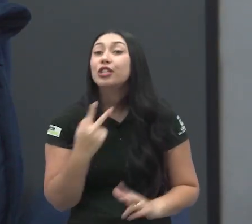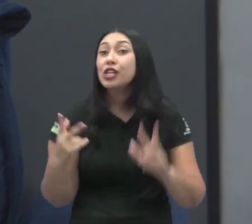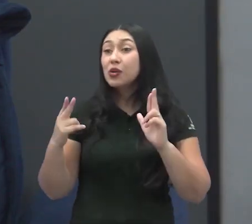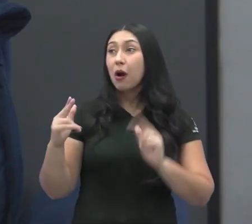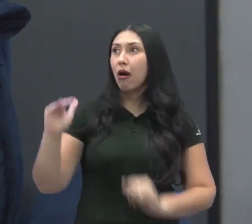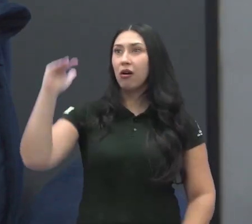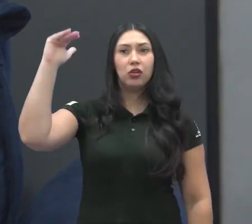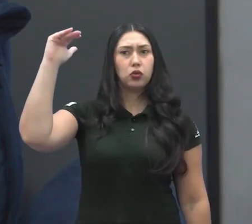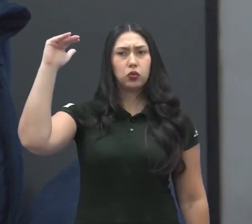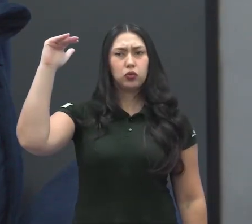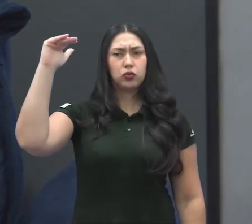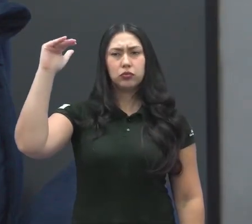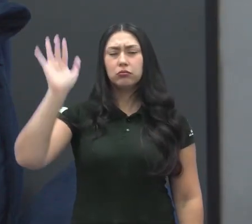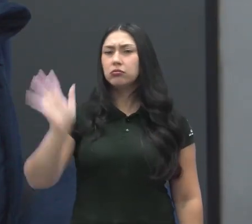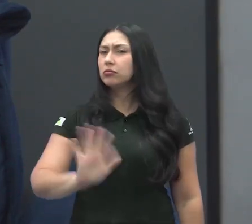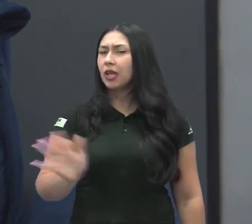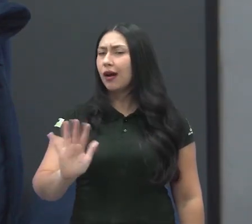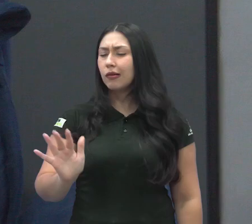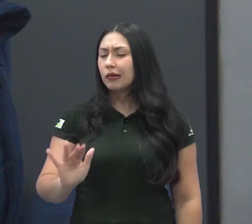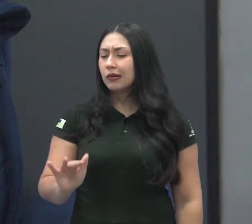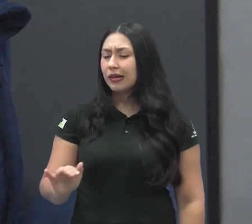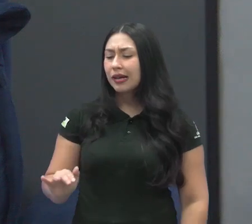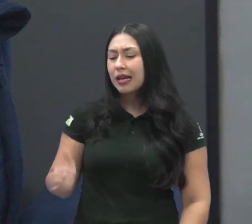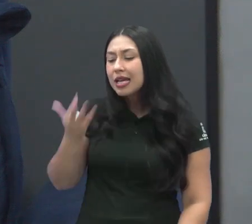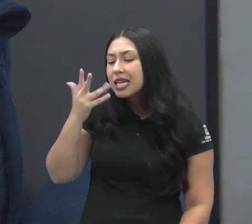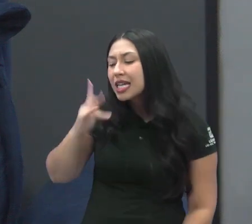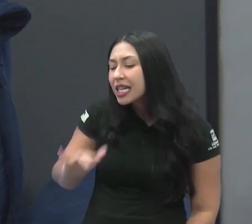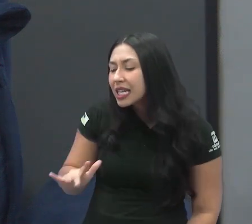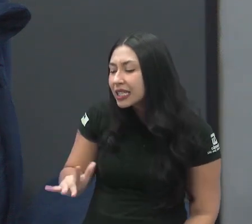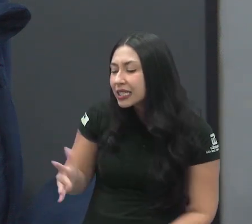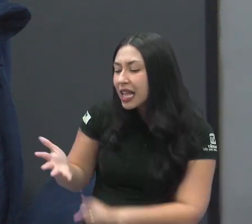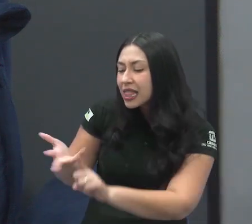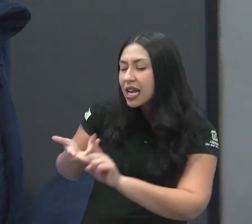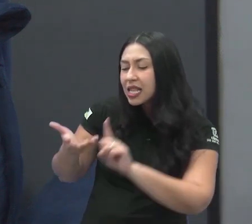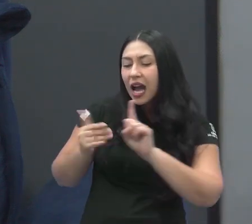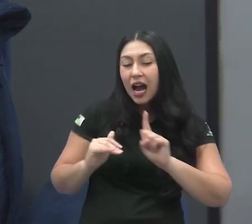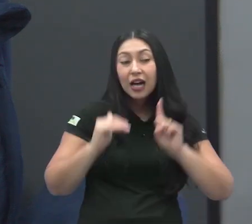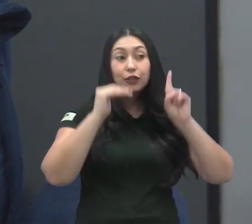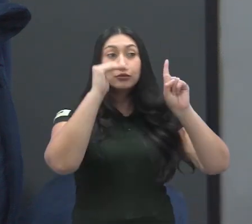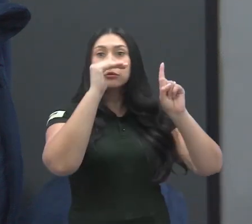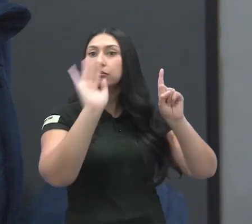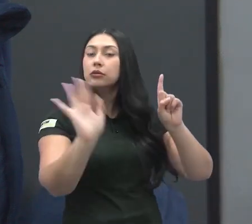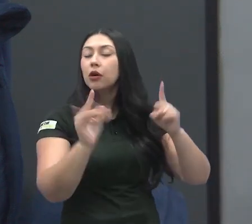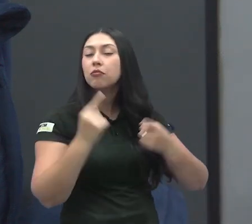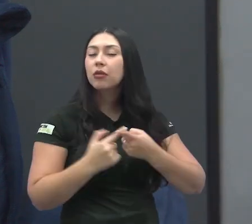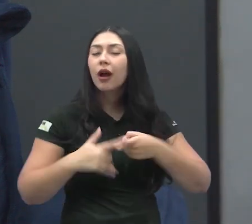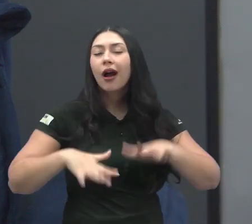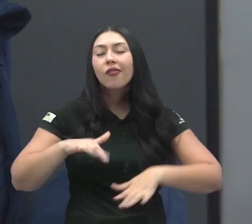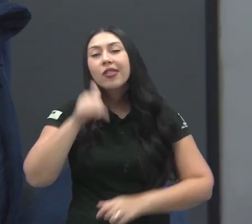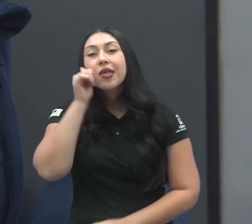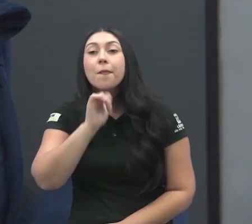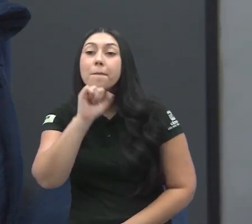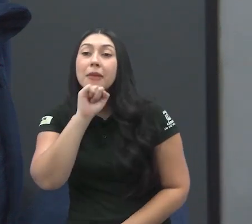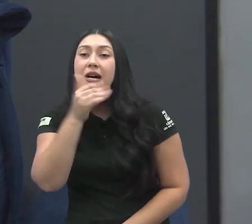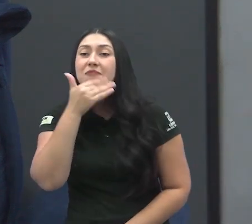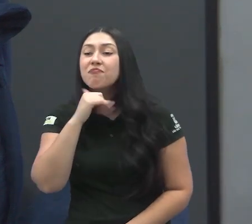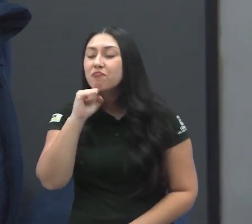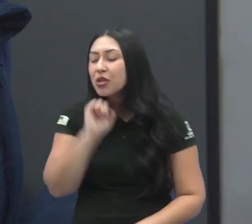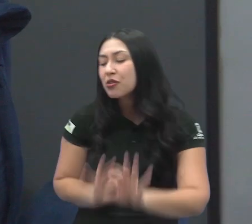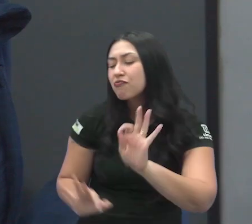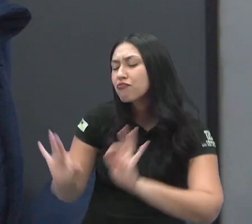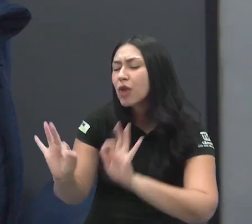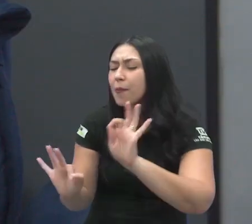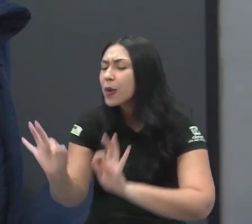um mini adulto, né? Por isso que a gente fala adultização, porque muitas vezes a gente vê, né, pais e mães que vestem